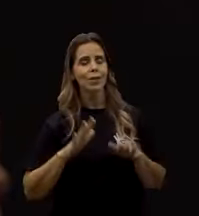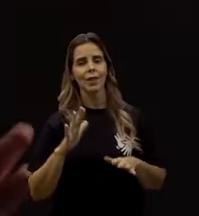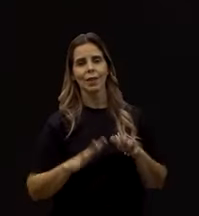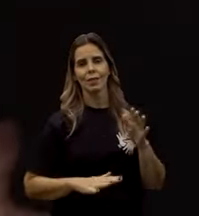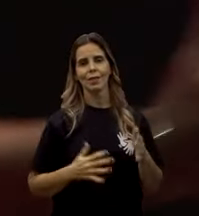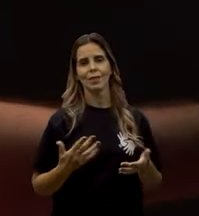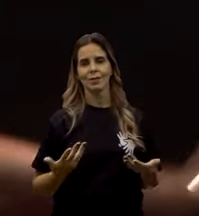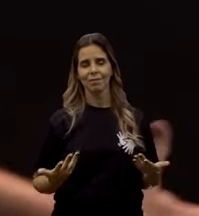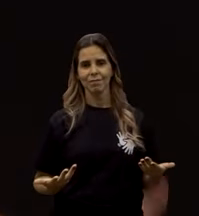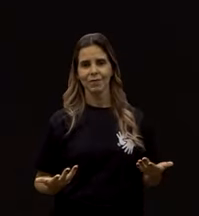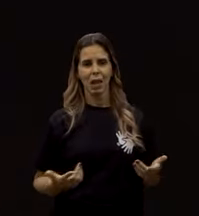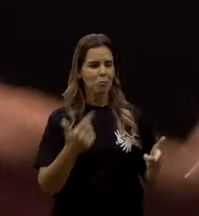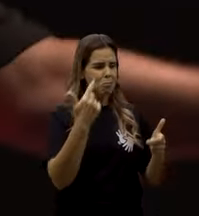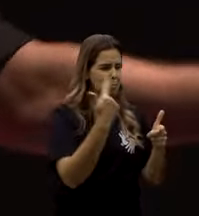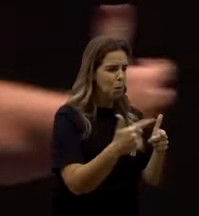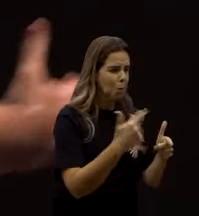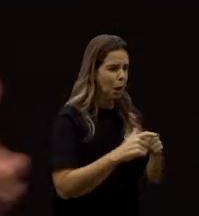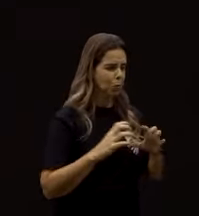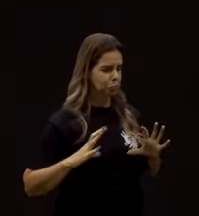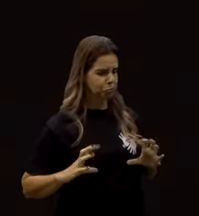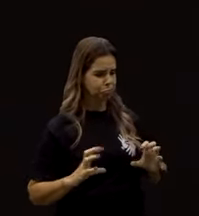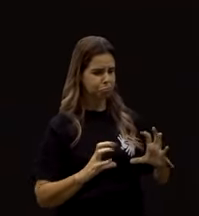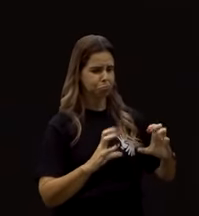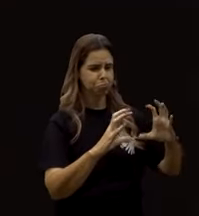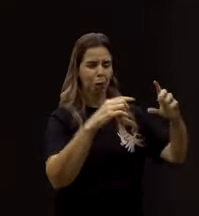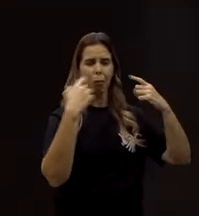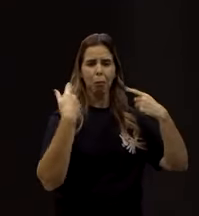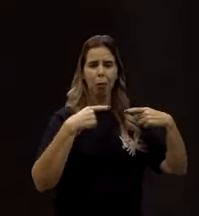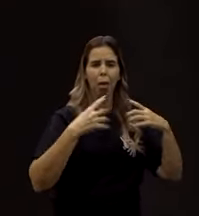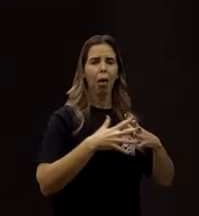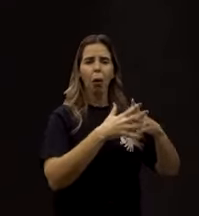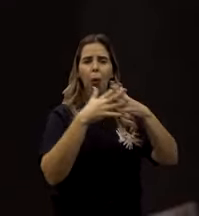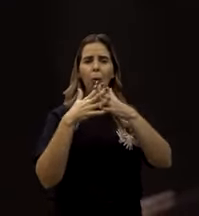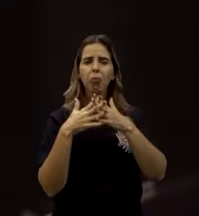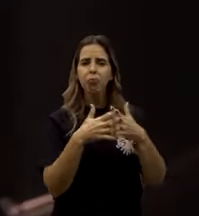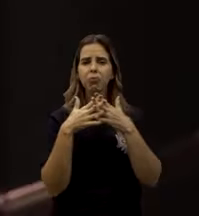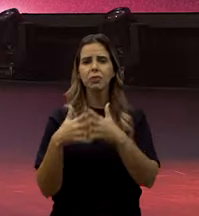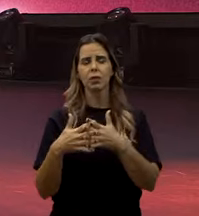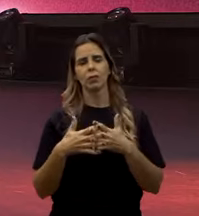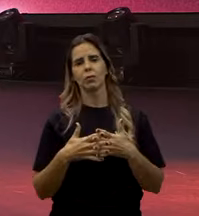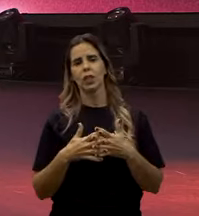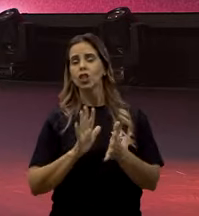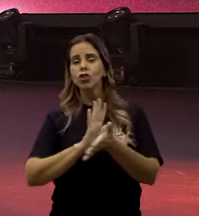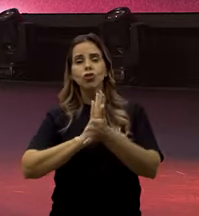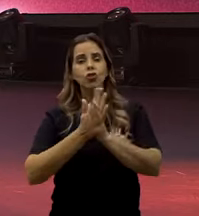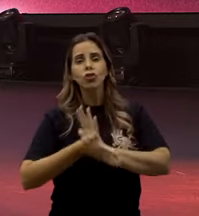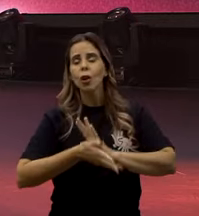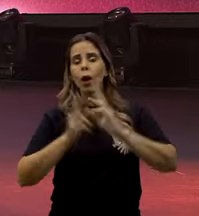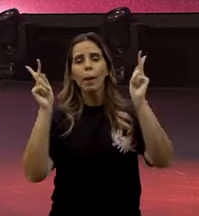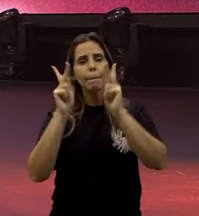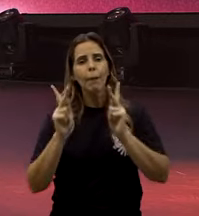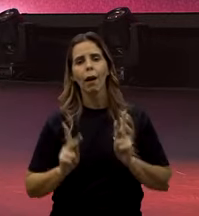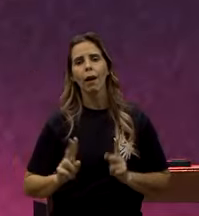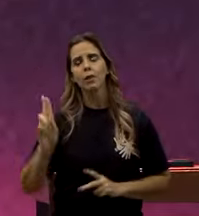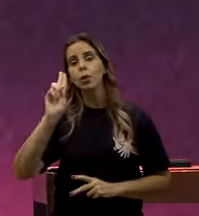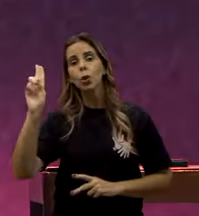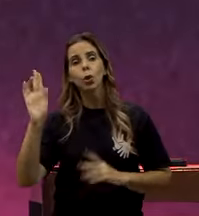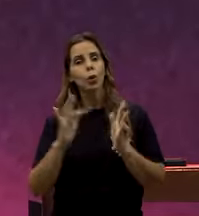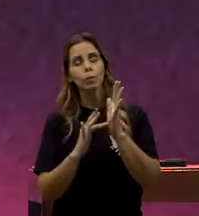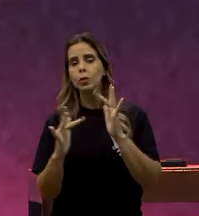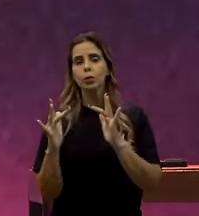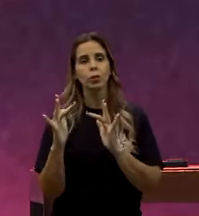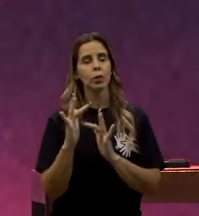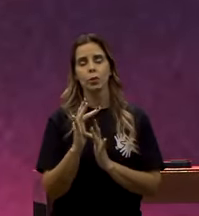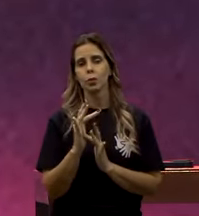gente se degradando se devorando se destruindo destruindo a paz que a gente tem irmão em nome de Jesus ninguém vai